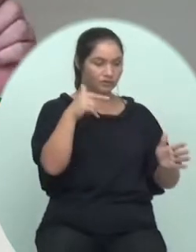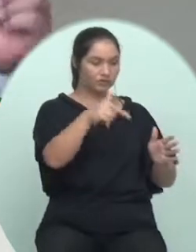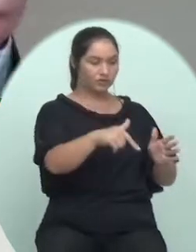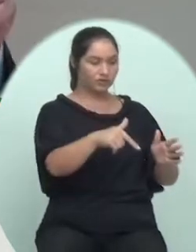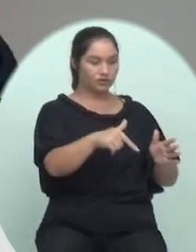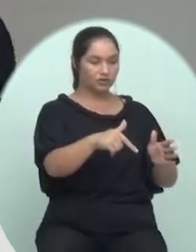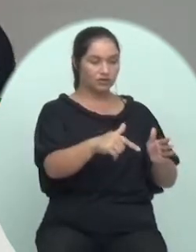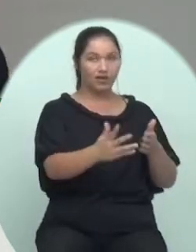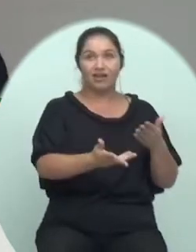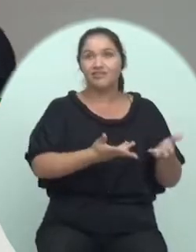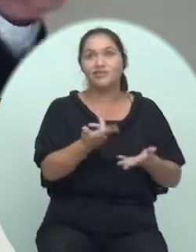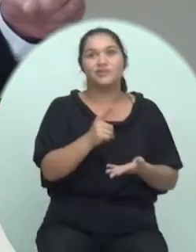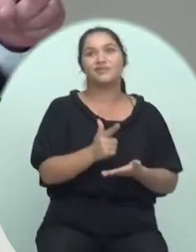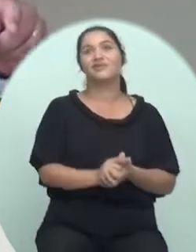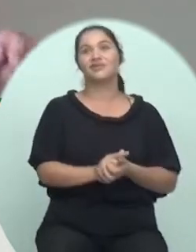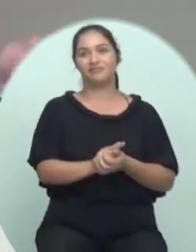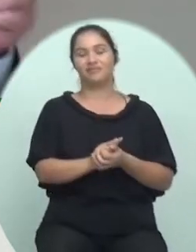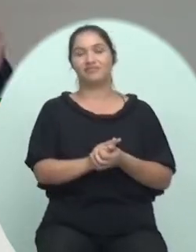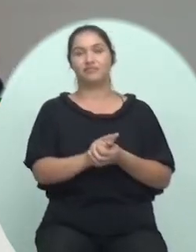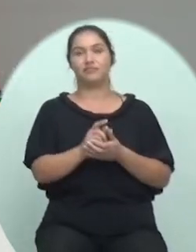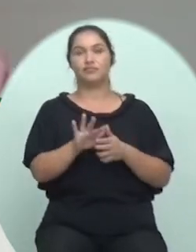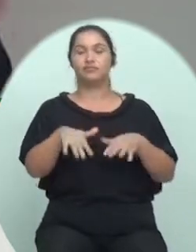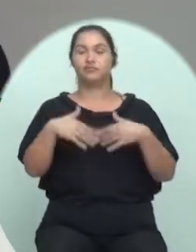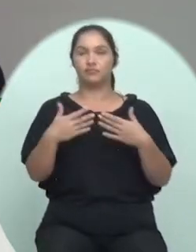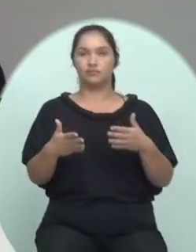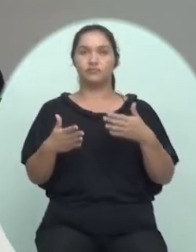pequenas, mas que refletem muito lá na família. Então